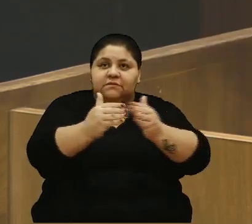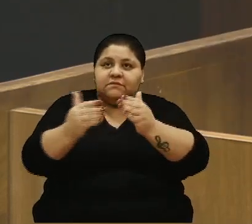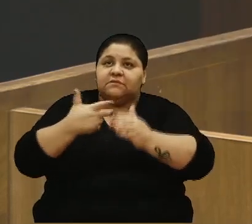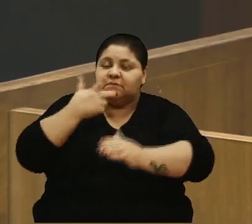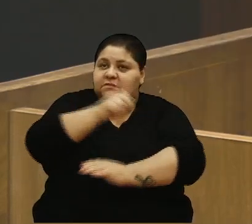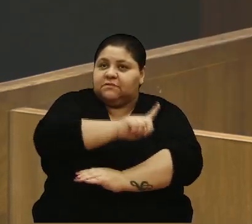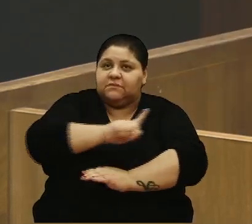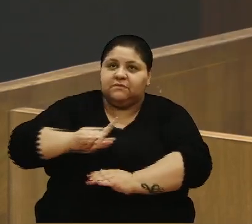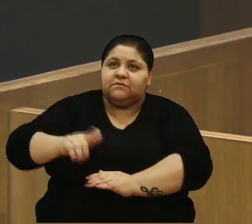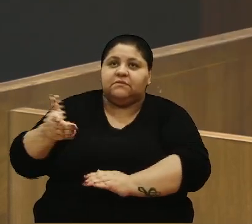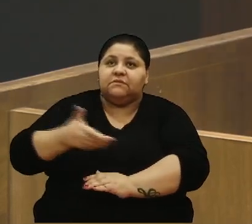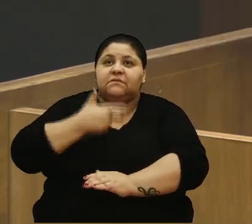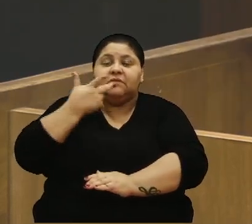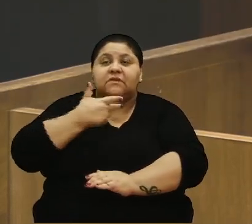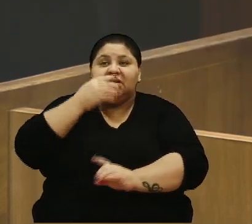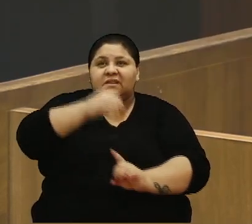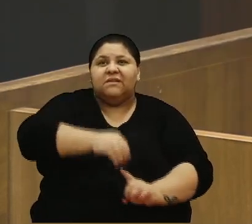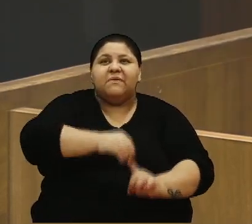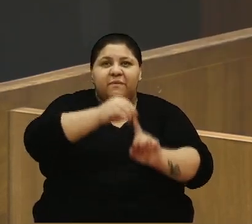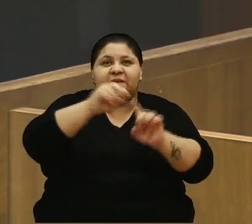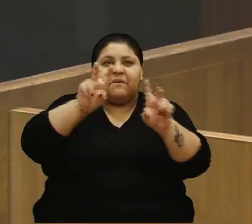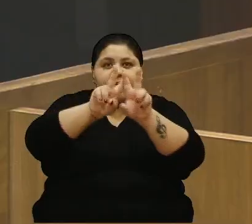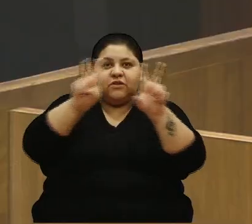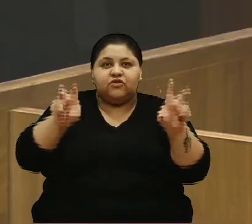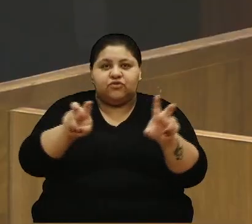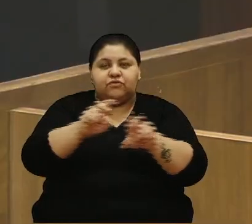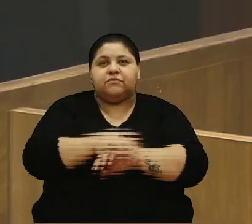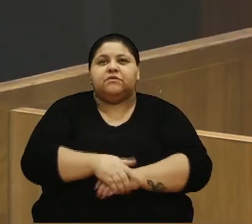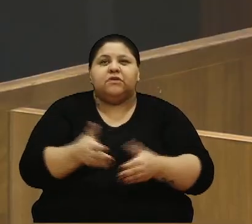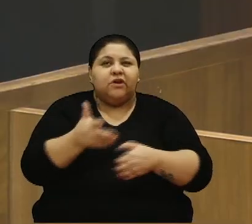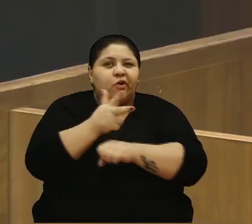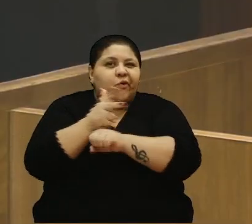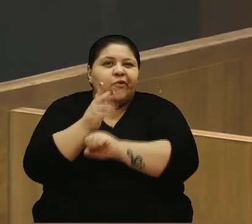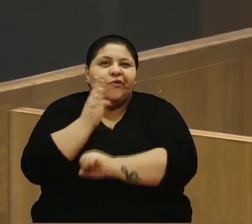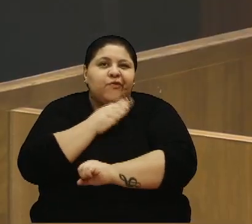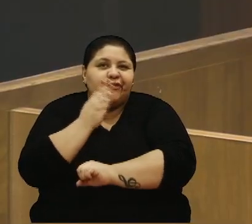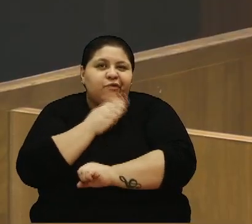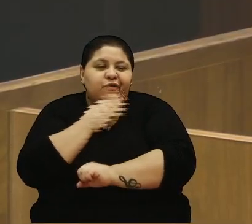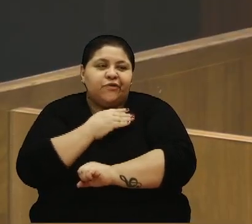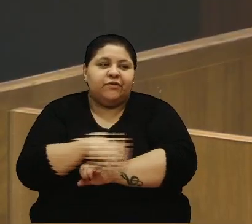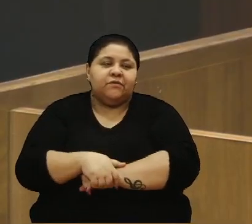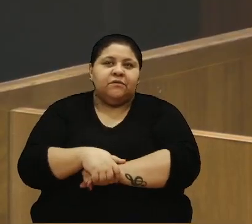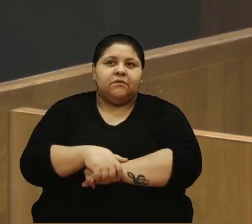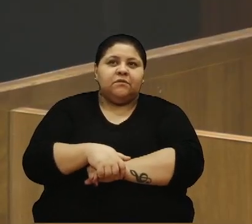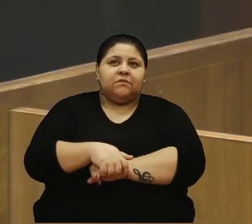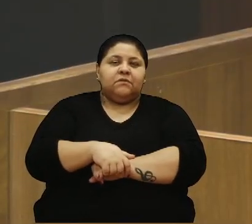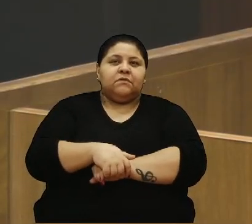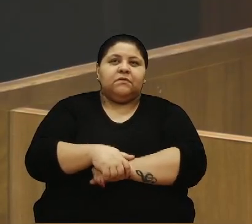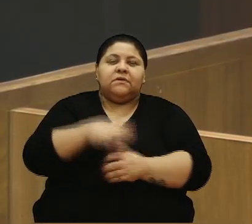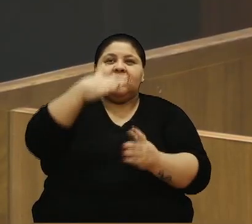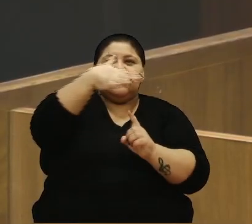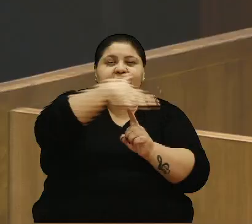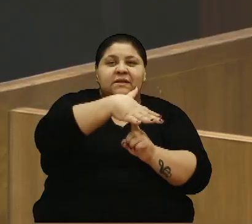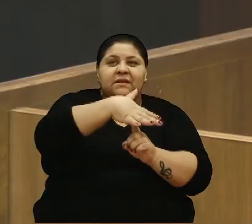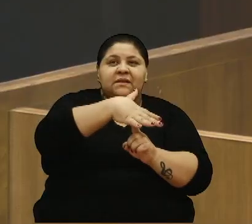governo, eu quero falar da minha principal bandeira, passar um vídeo rápido. Ontem, na Praça das Feiras,